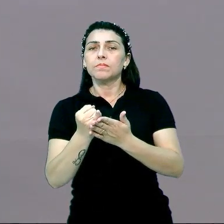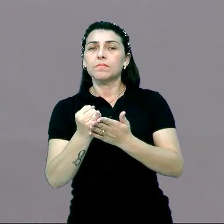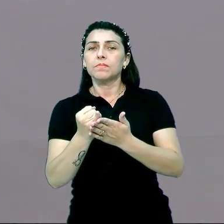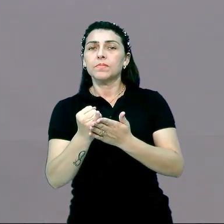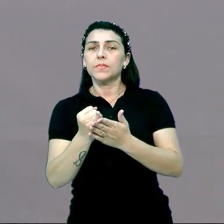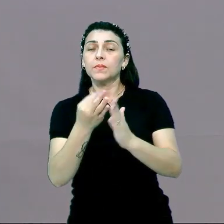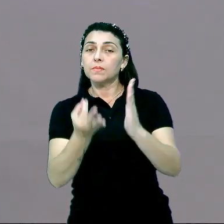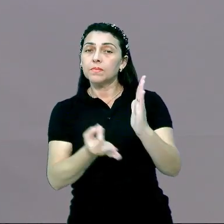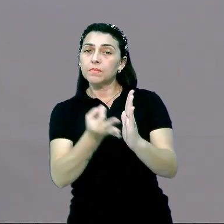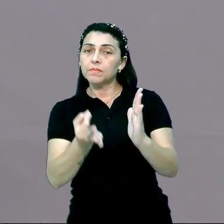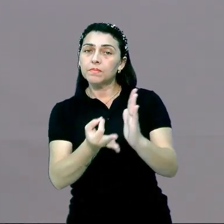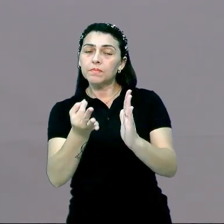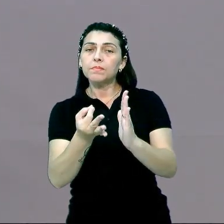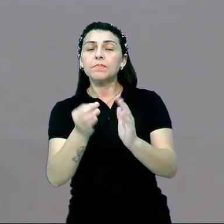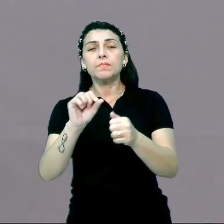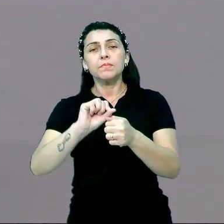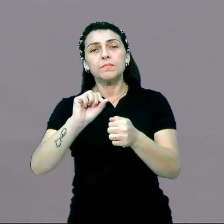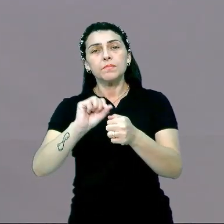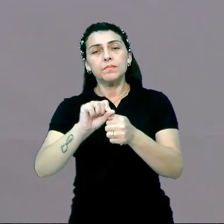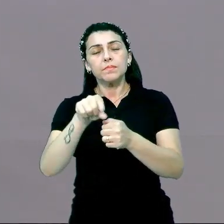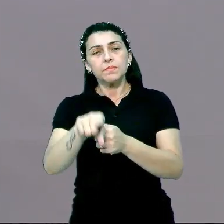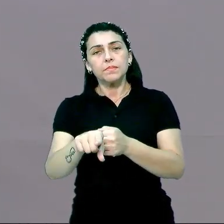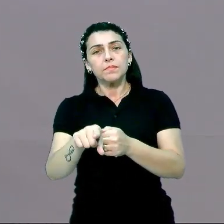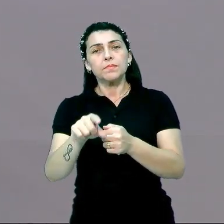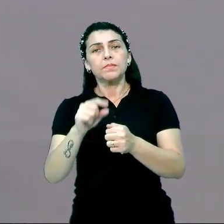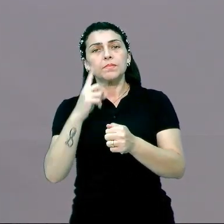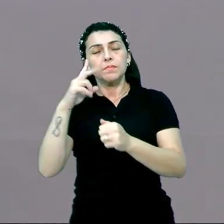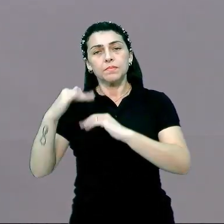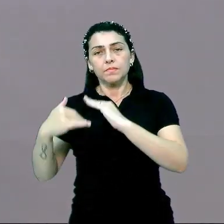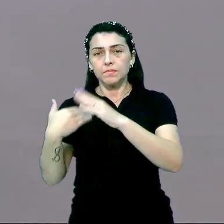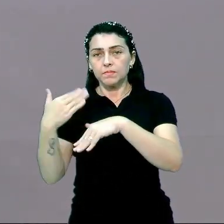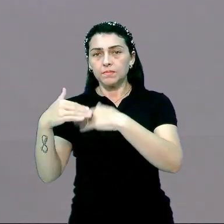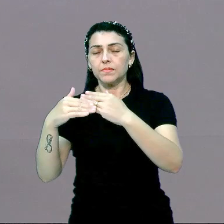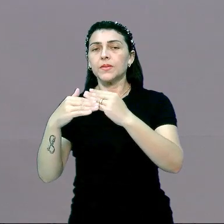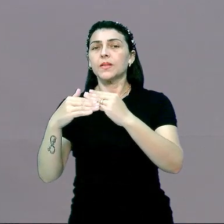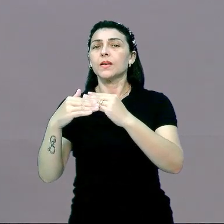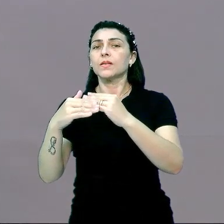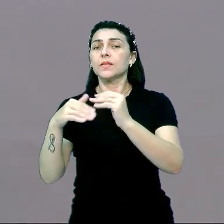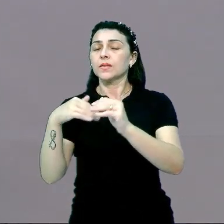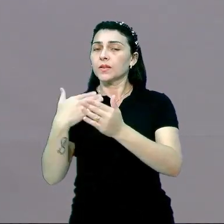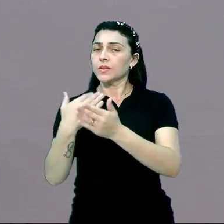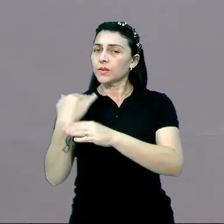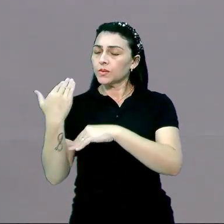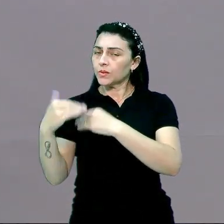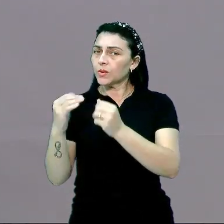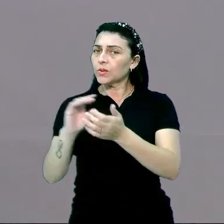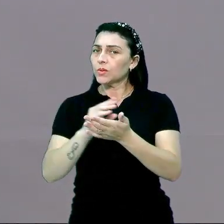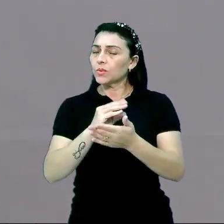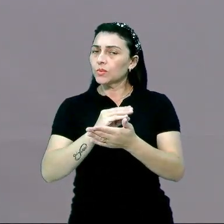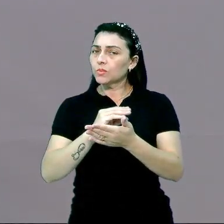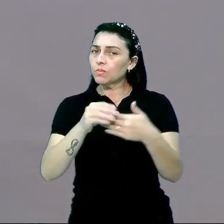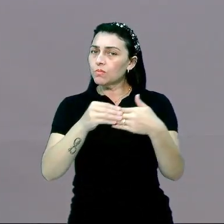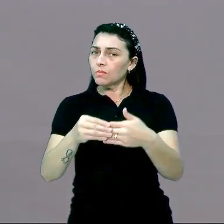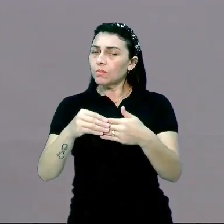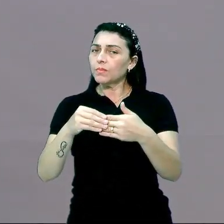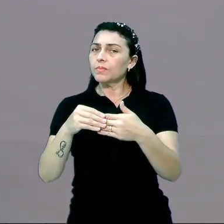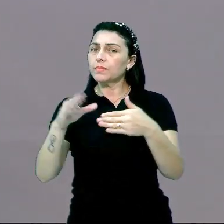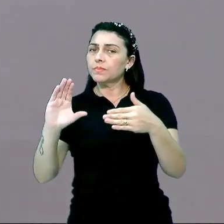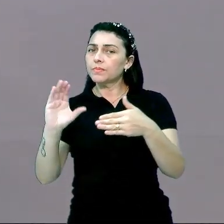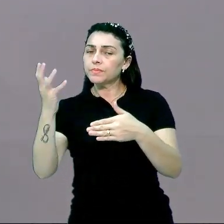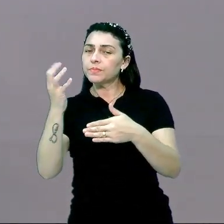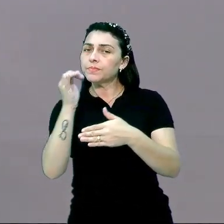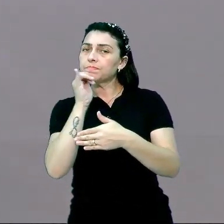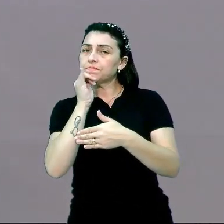os argumentos que serão trabalhados, e aí você vem no desenvolvimento, desenvolveu, trouxe fatos, trouxe